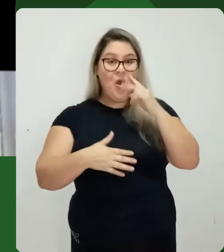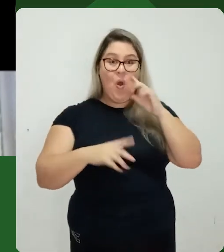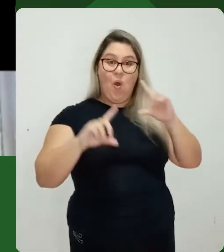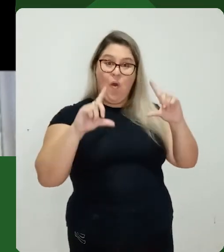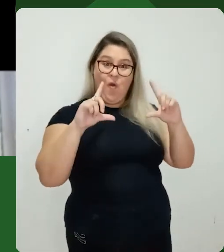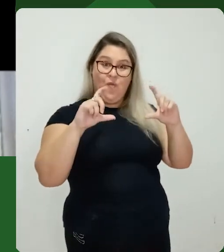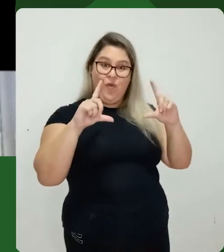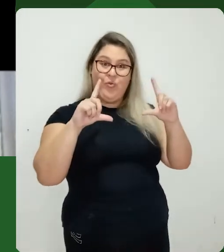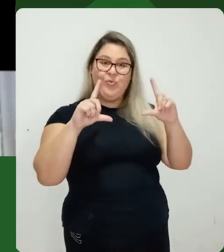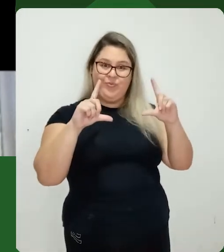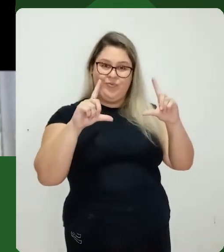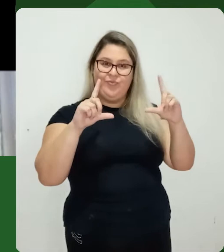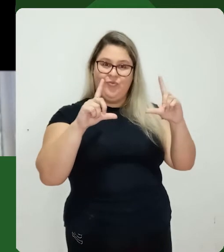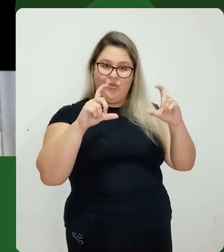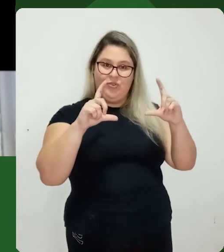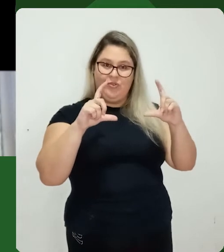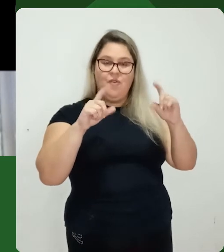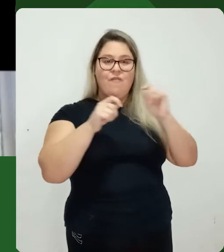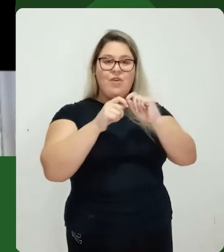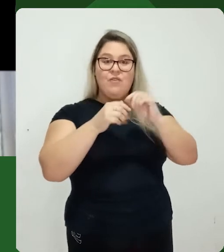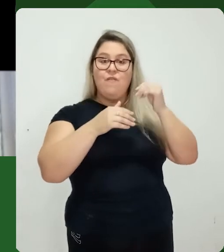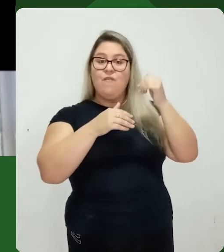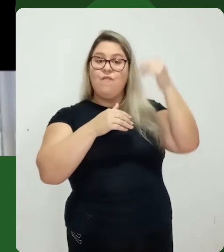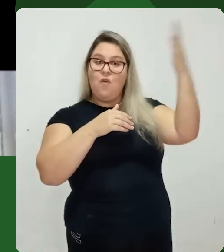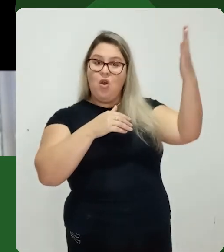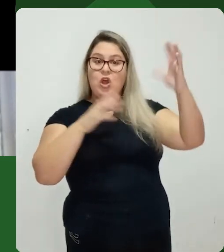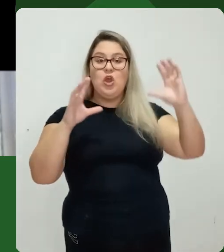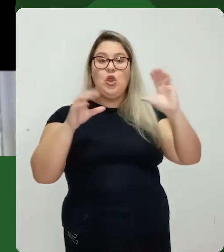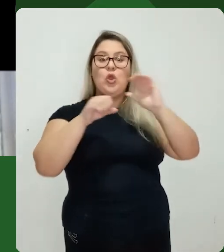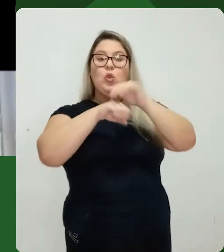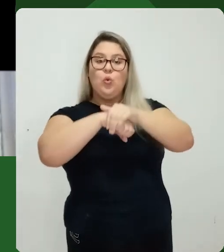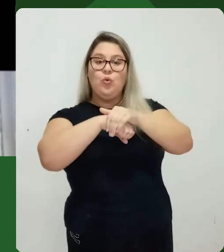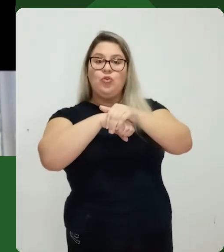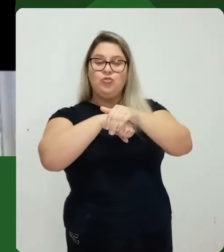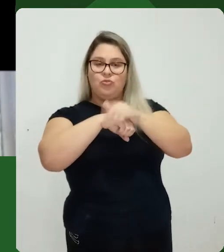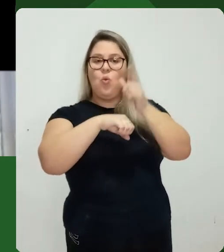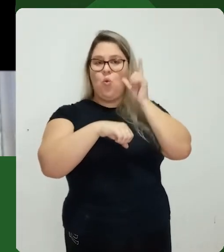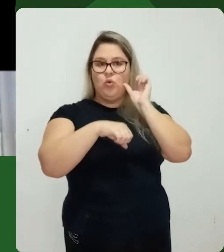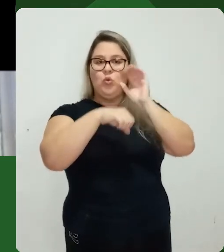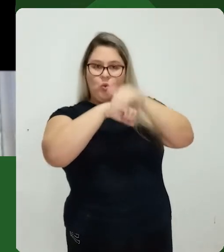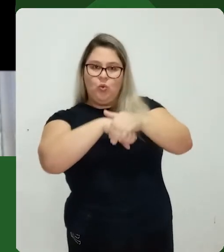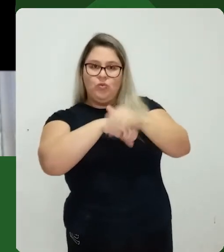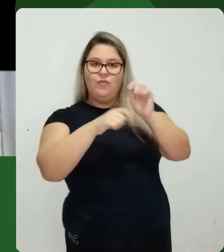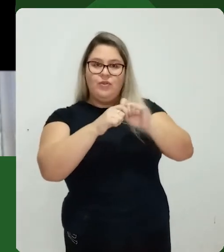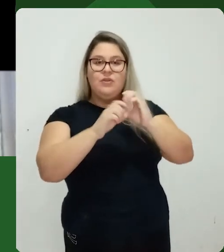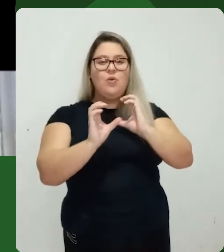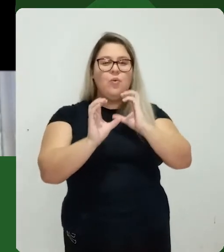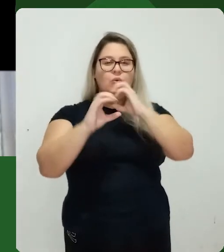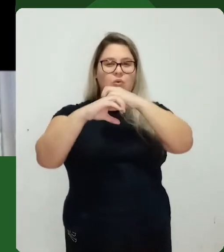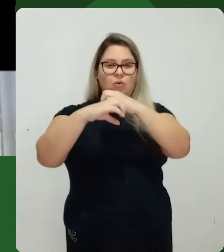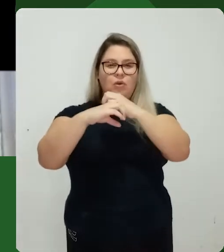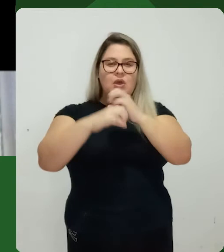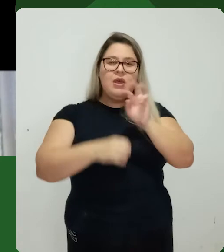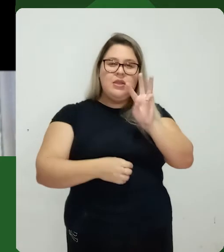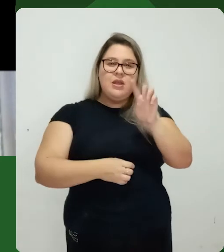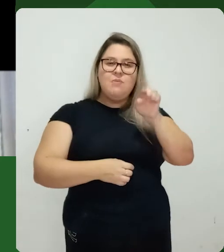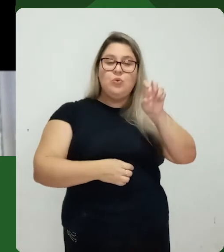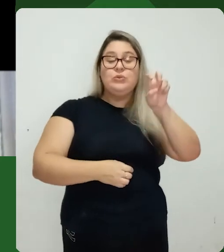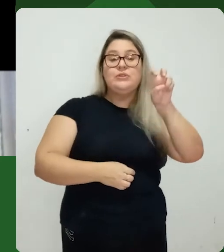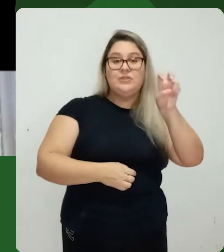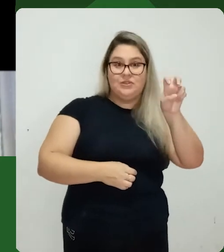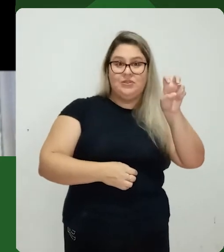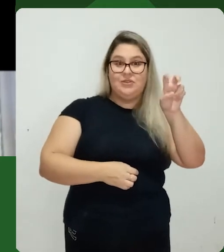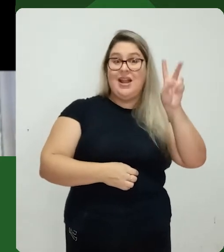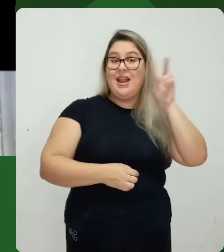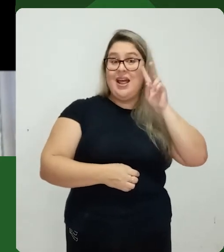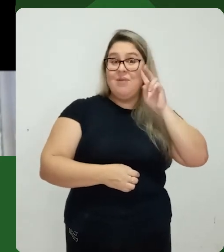contagem aí, vamos dificultar um pouquinho mais. Olha essa foto. Essa foto foi feita aqui fora de noite, ontem à noite. E eu